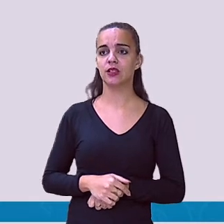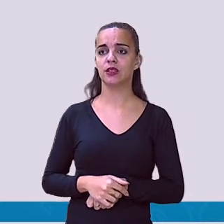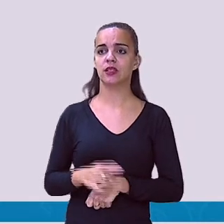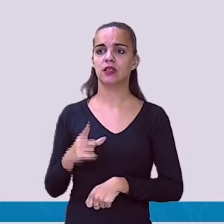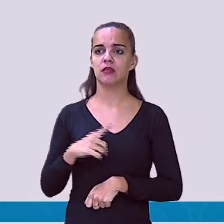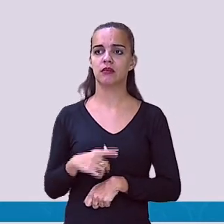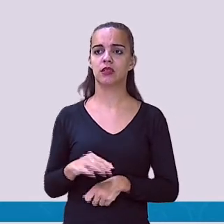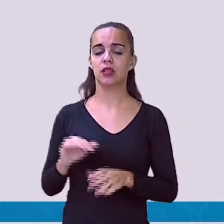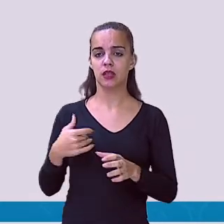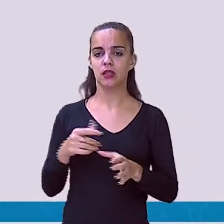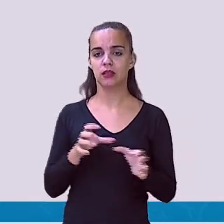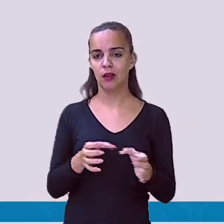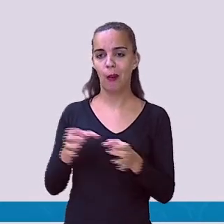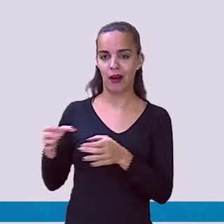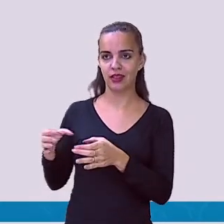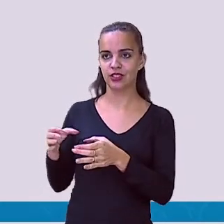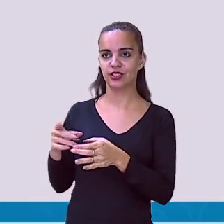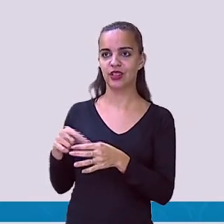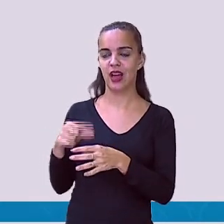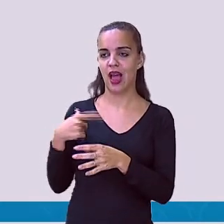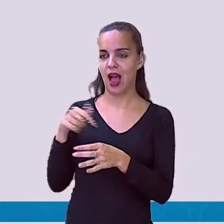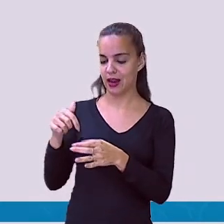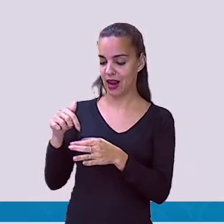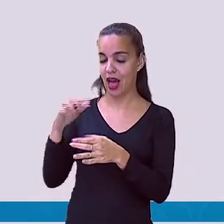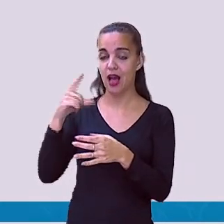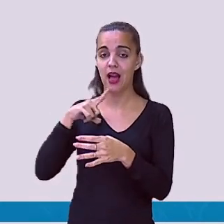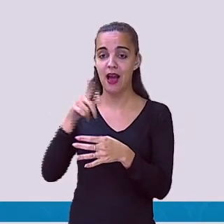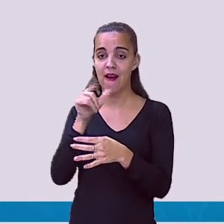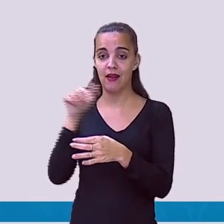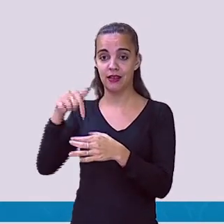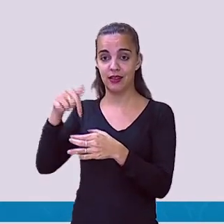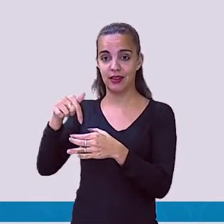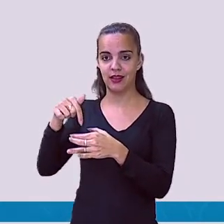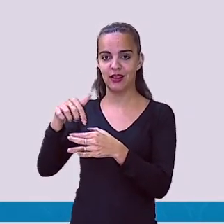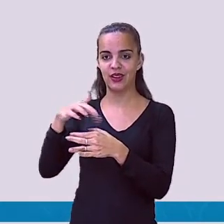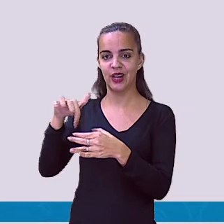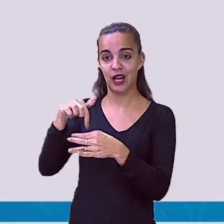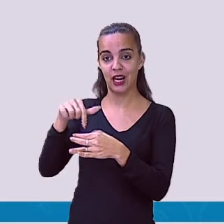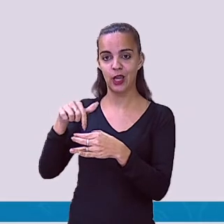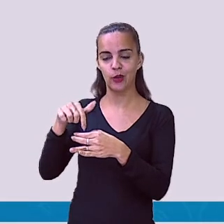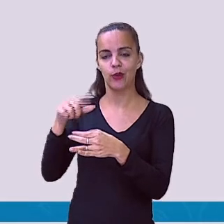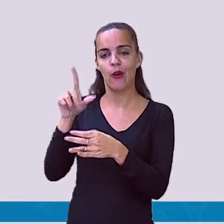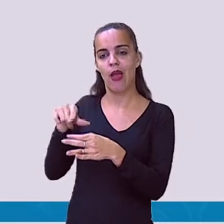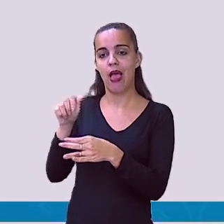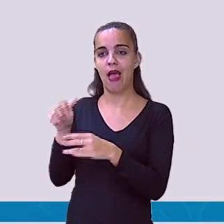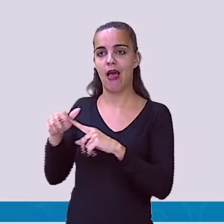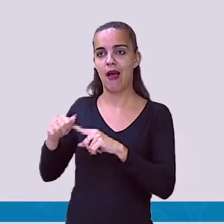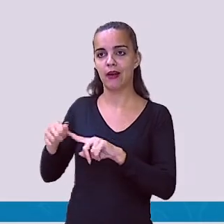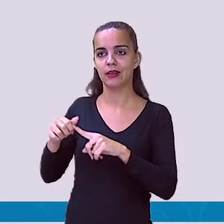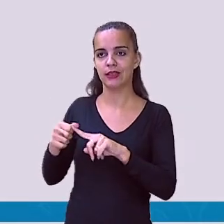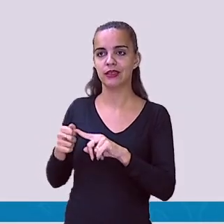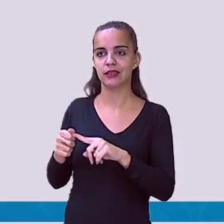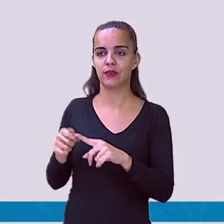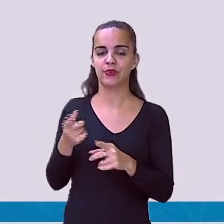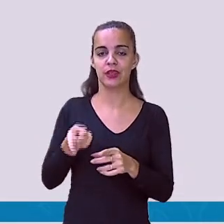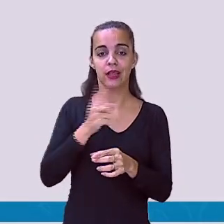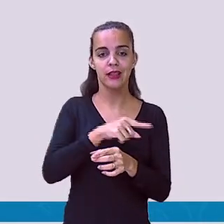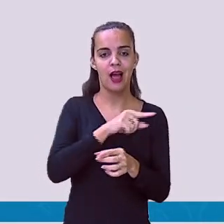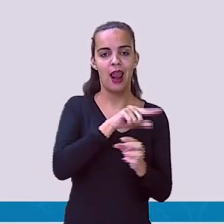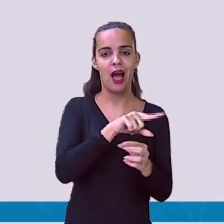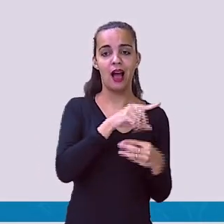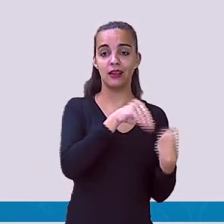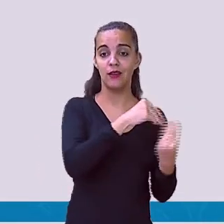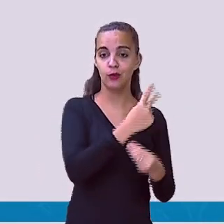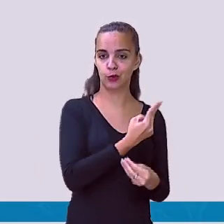Retira o frasco que está a acetona, coloca um outro recipiente vazio. Quando chegar o ponto de ebulição